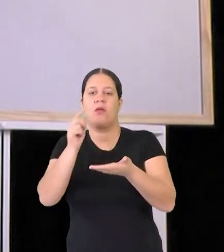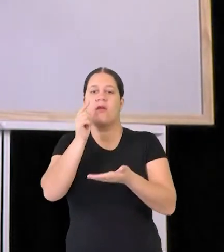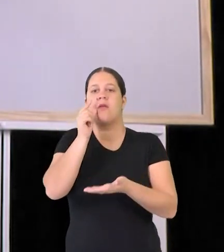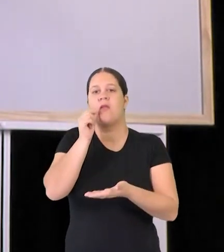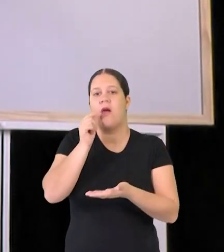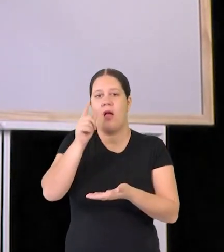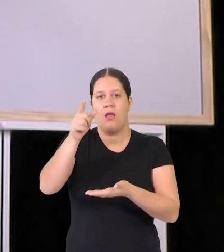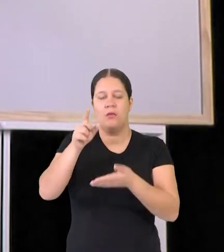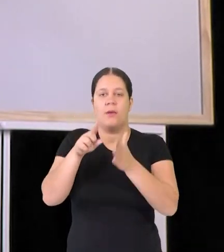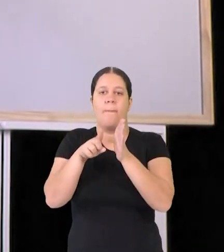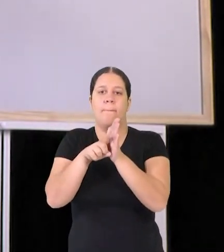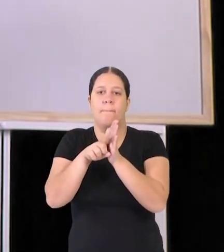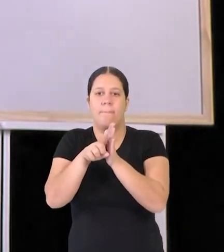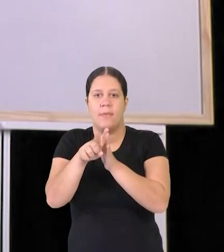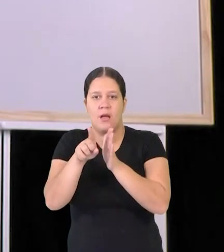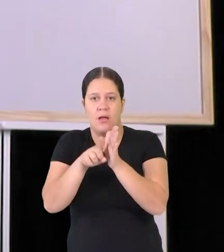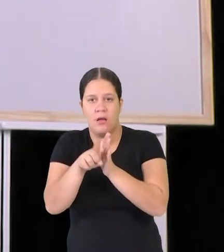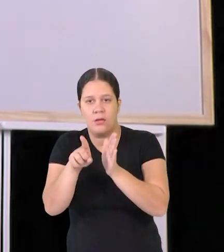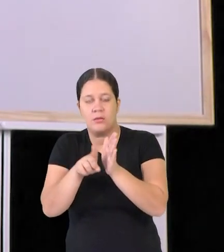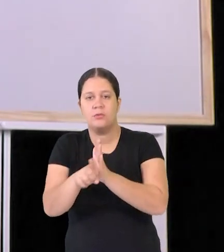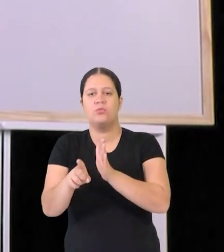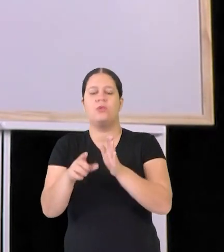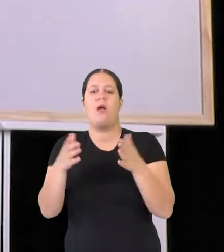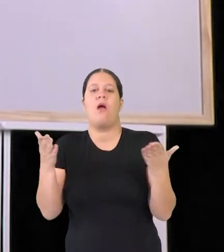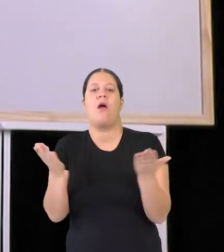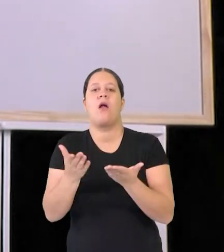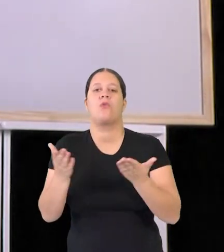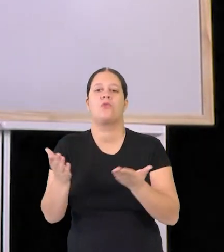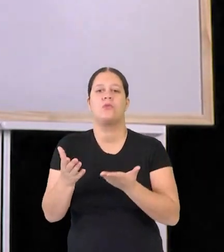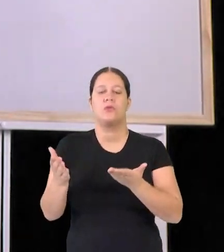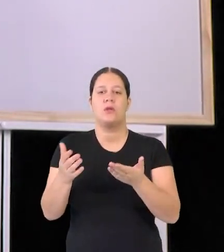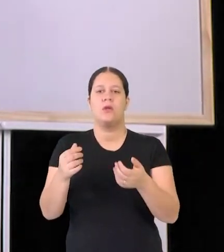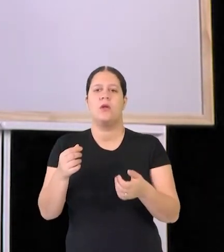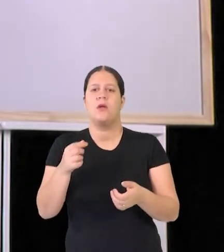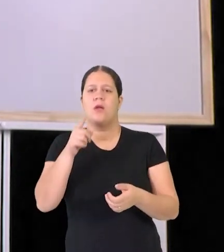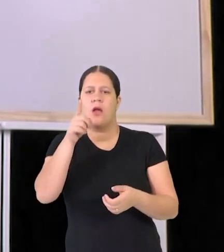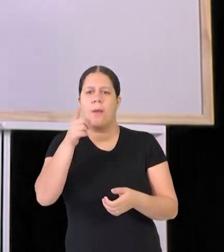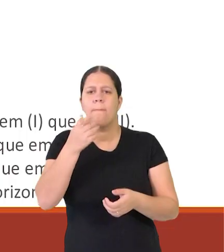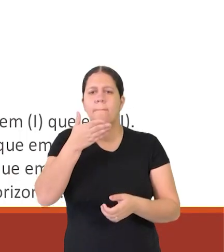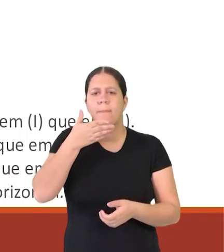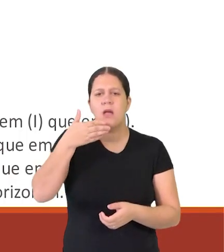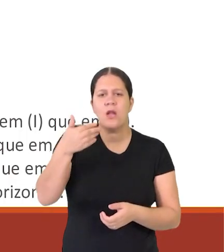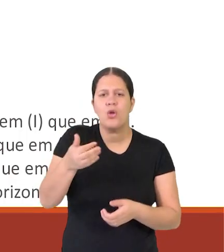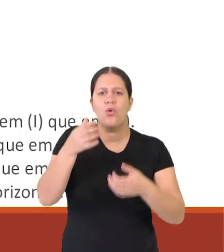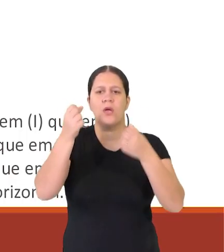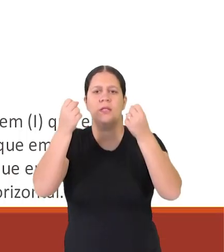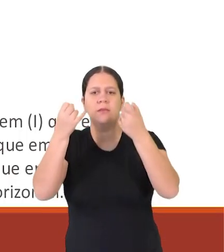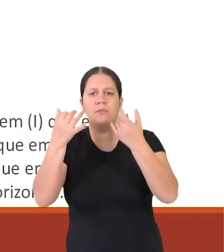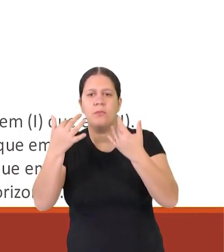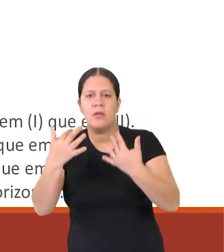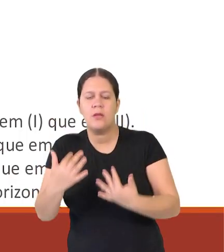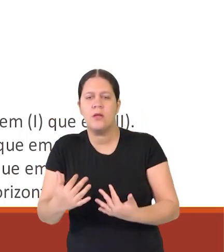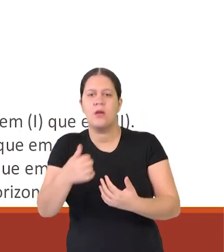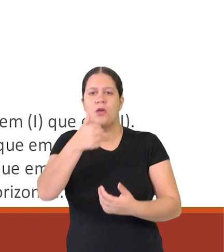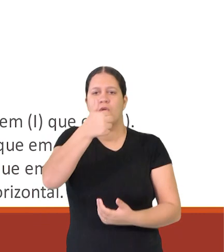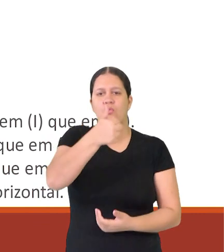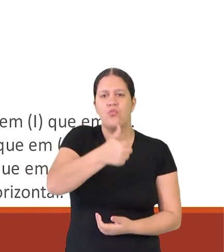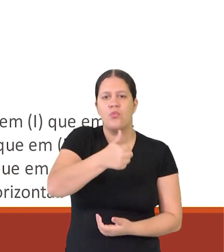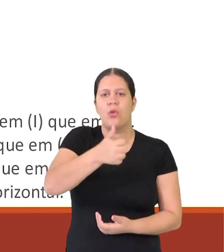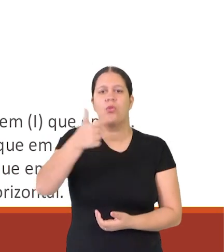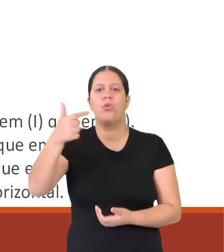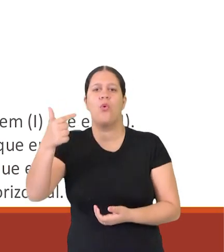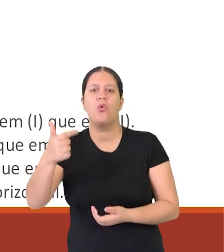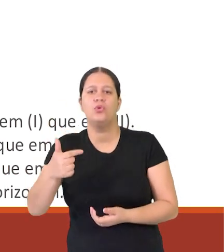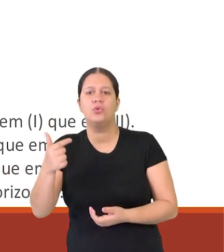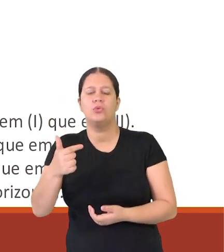que a questão disse aqui pra gente. Daí ele pergunta, a opção que melhor explica as situações 1 e 2